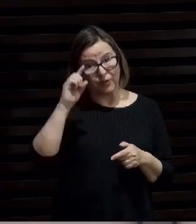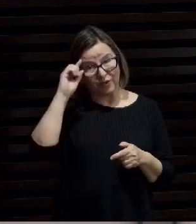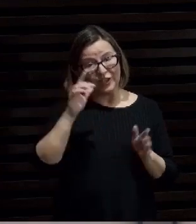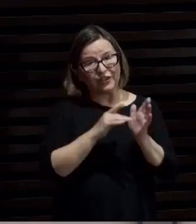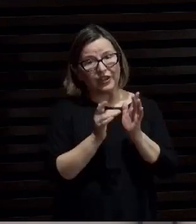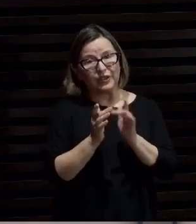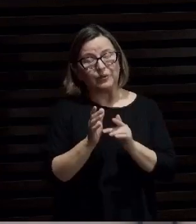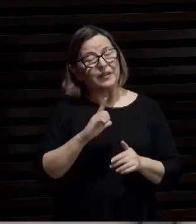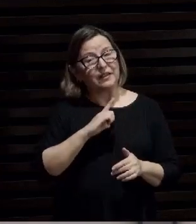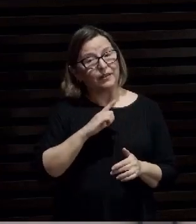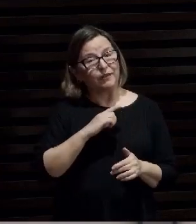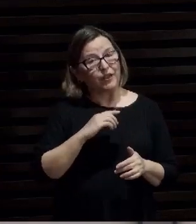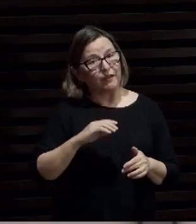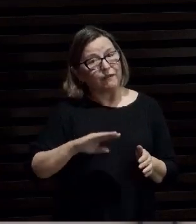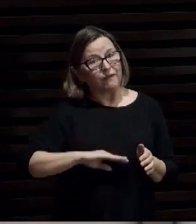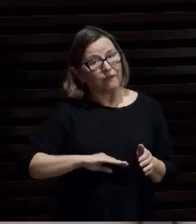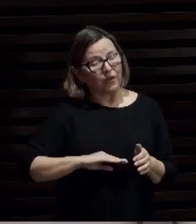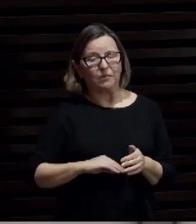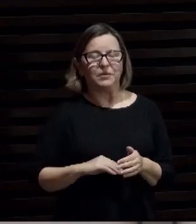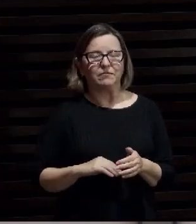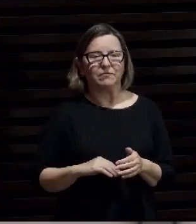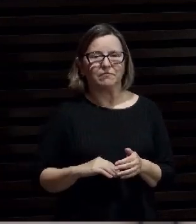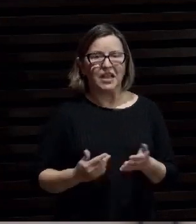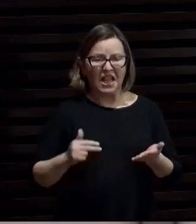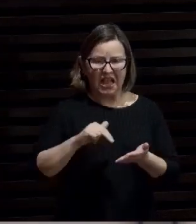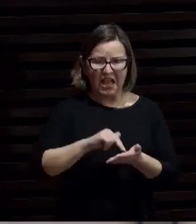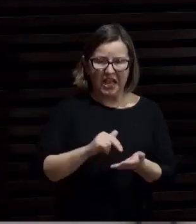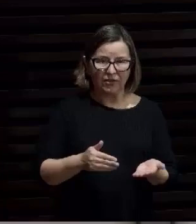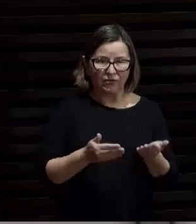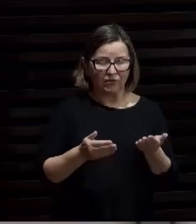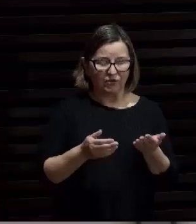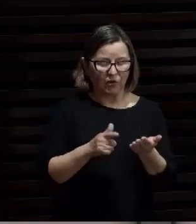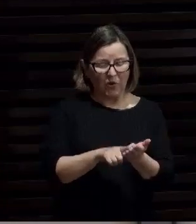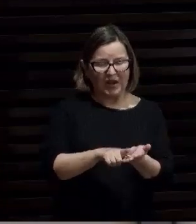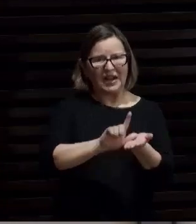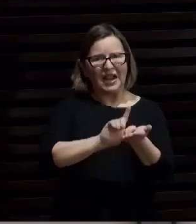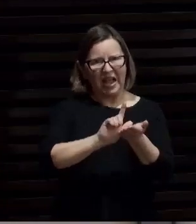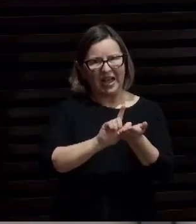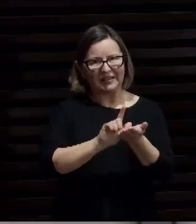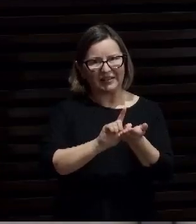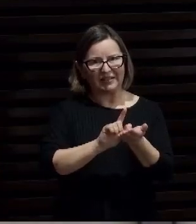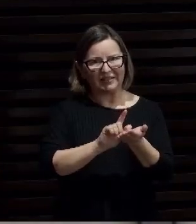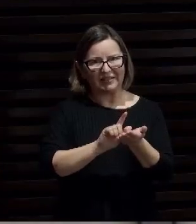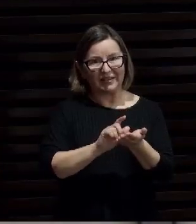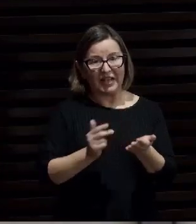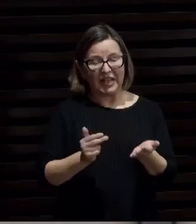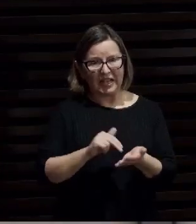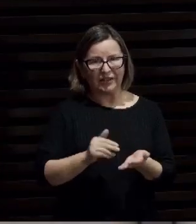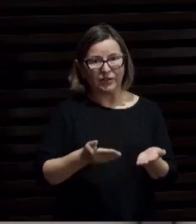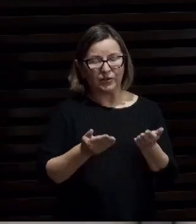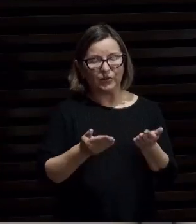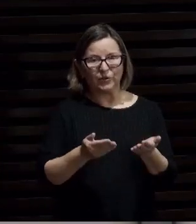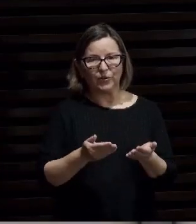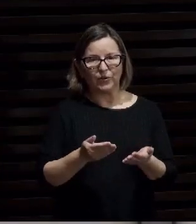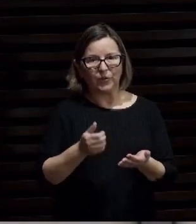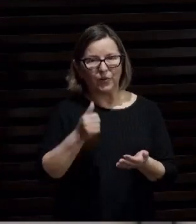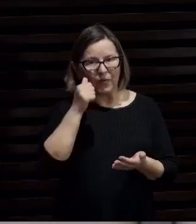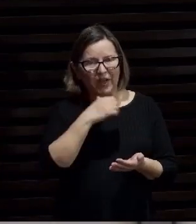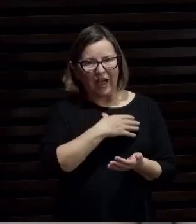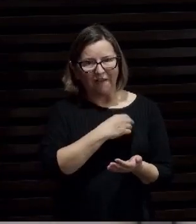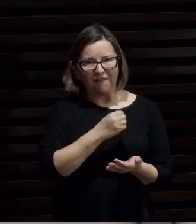ressuscitou Lázaro, ressuscitou a filha de Jairo, mas quando ele estava na cruz e falavam para ele, desce, desce, ele não